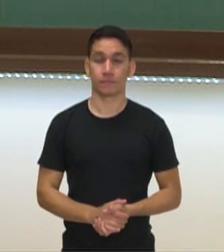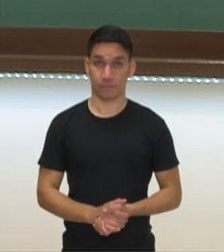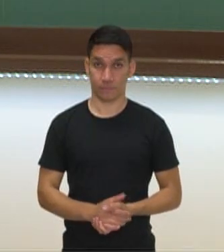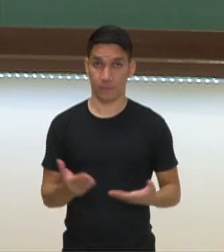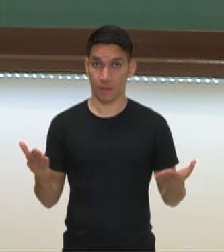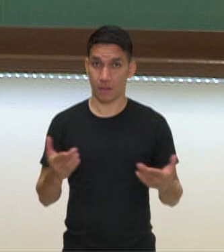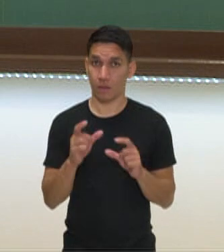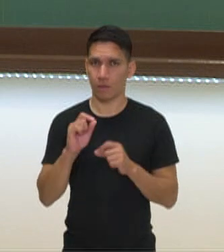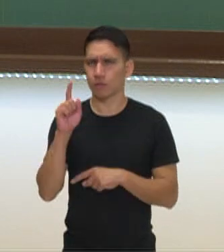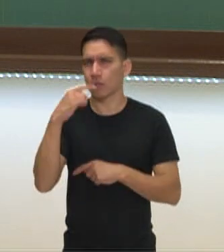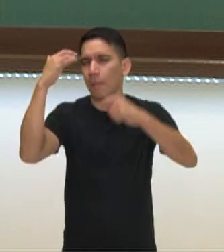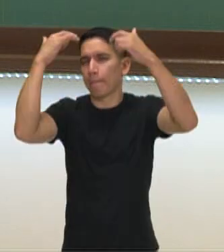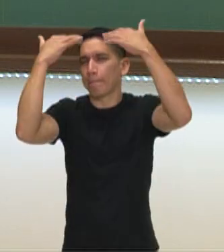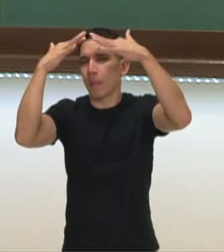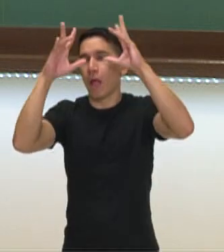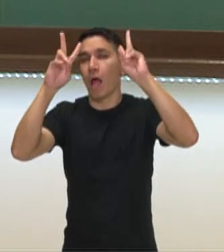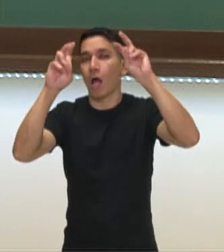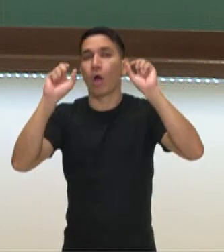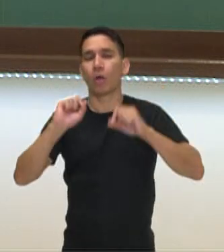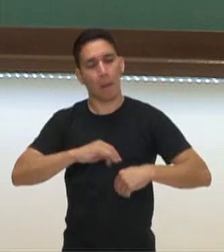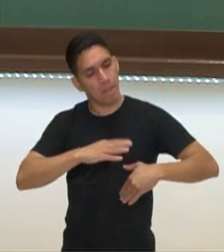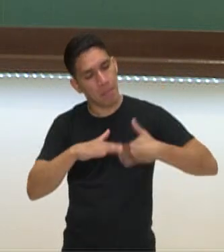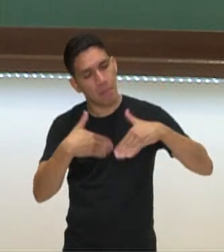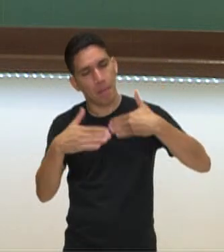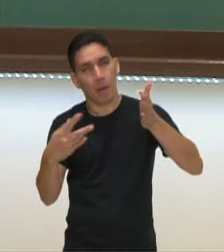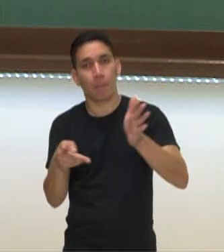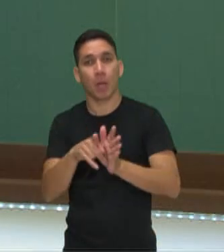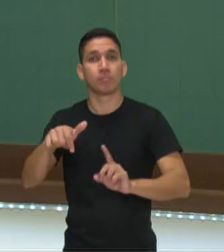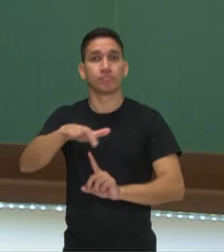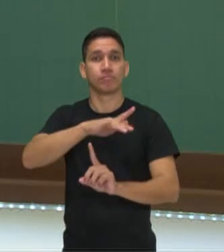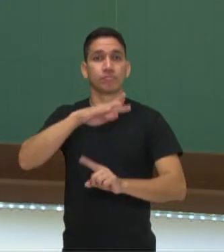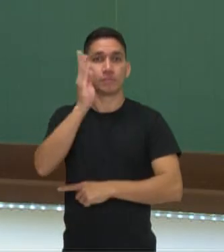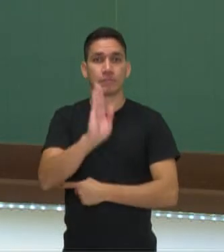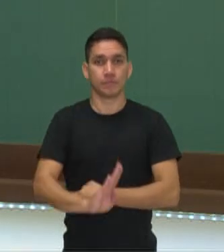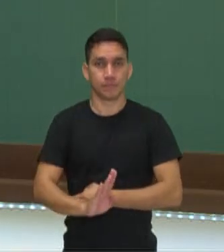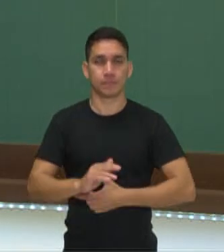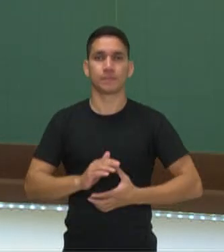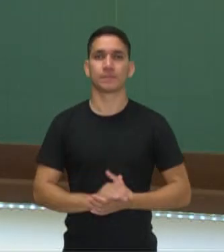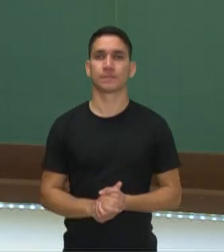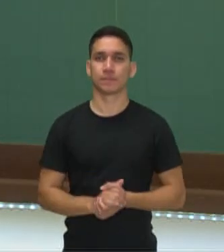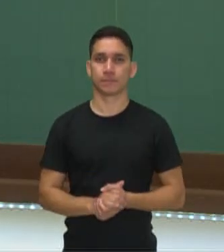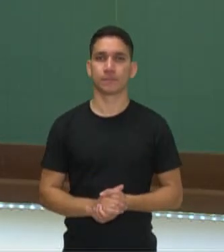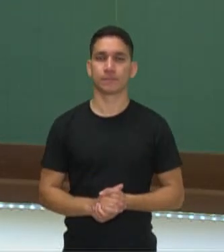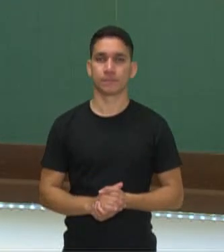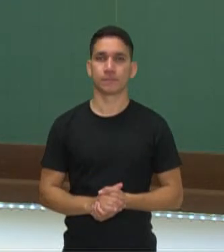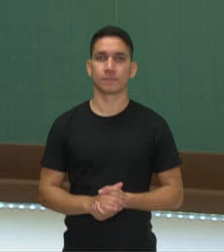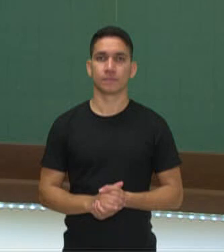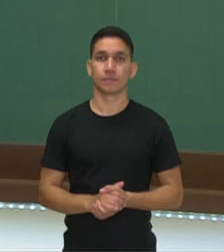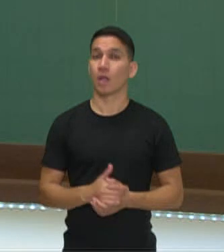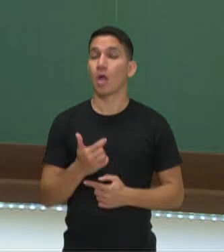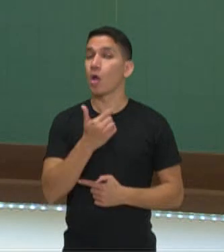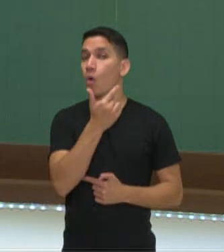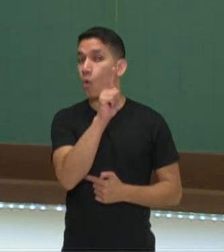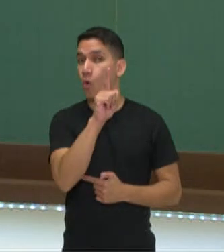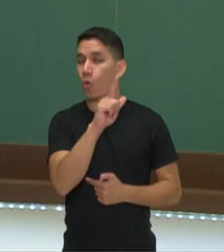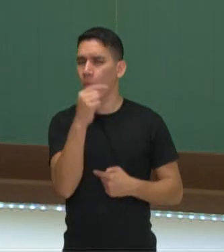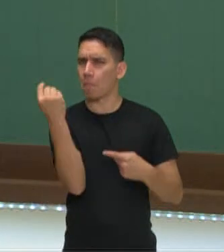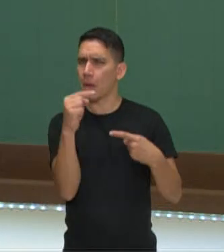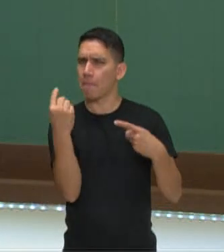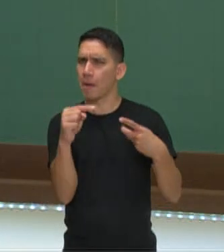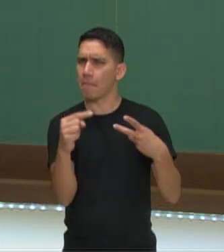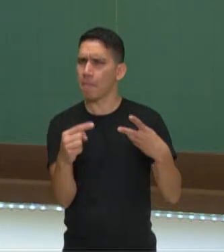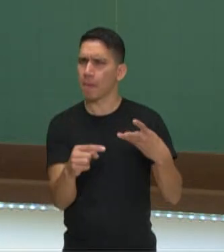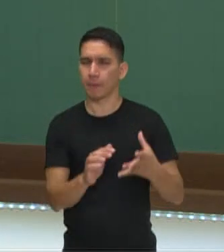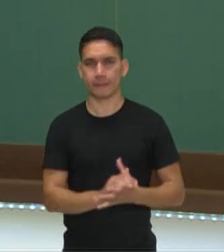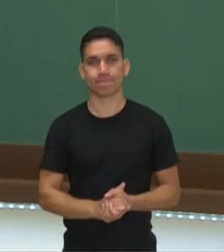Agora a gente vai pensar um pouquinho sobre o desenvolvimento da antropologia brasileira, em outros aspectos,